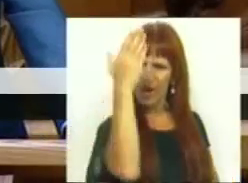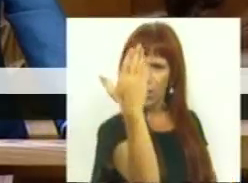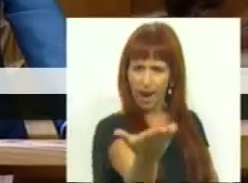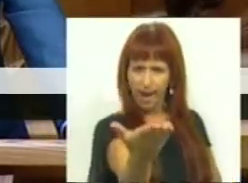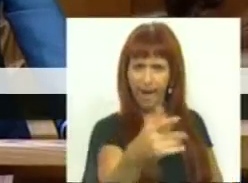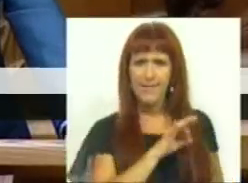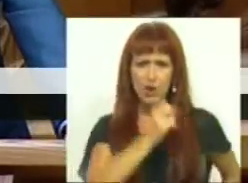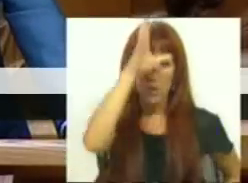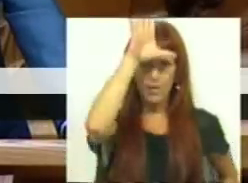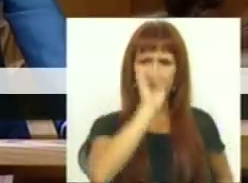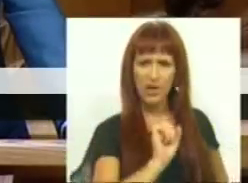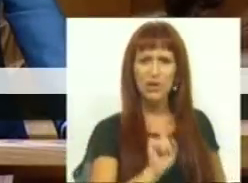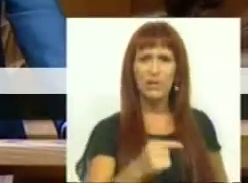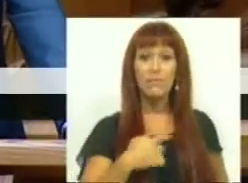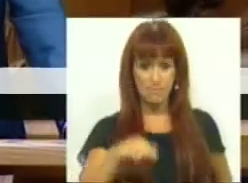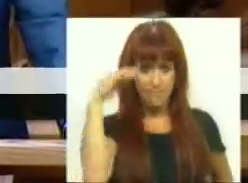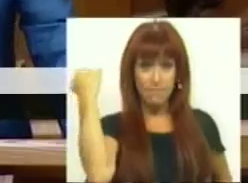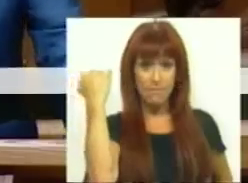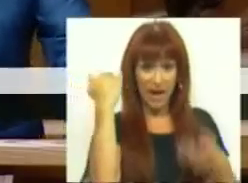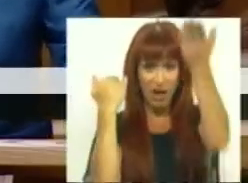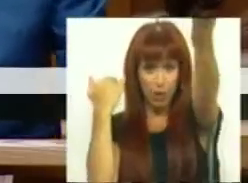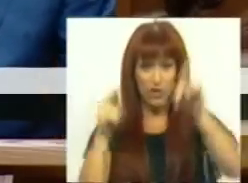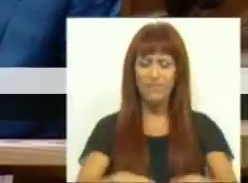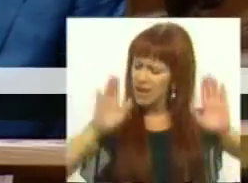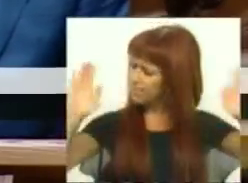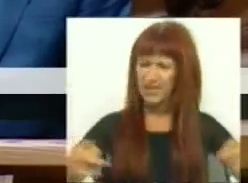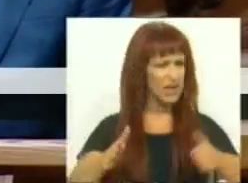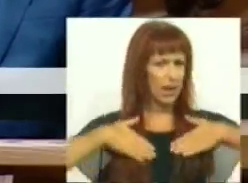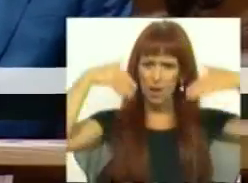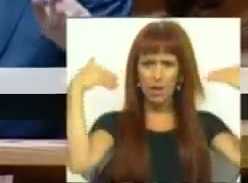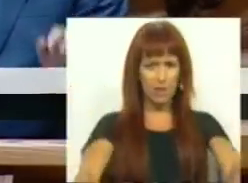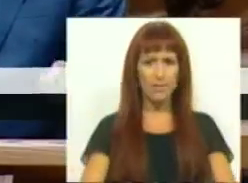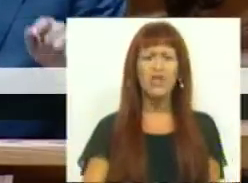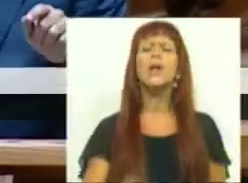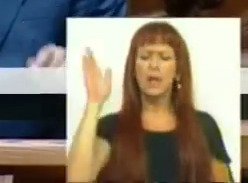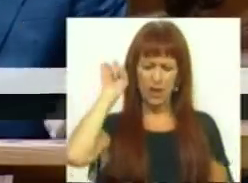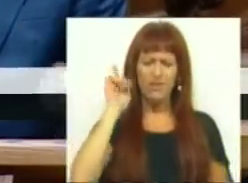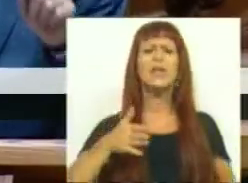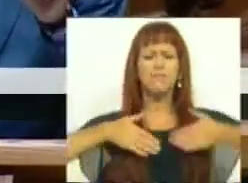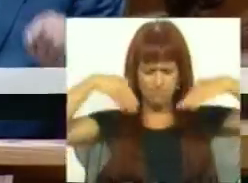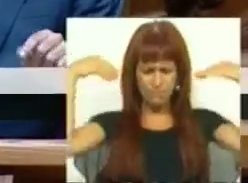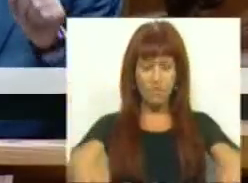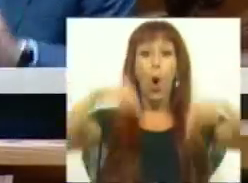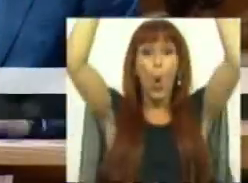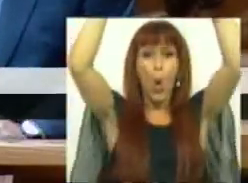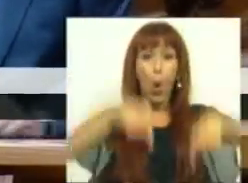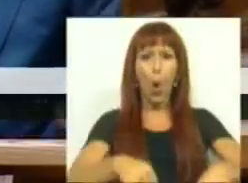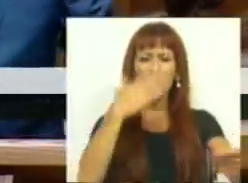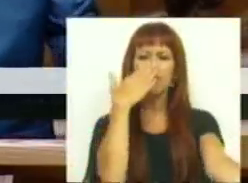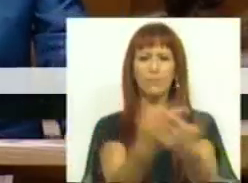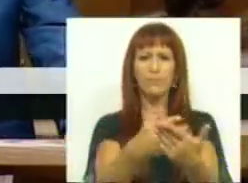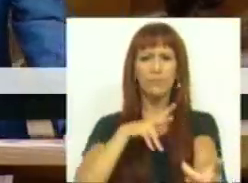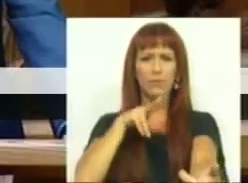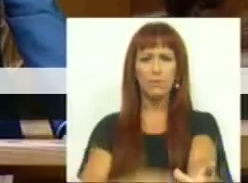Governo, Sr. Primeiro-Ministro Pedro Passos Coelho, deve ser demitido e merece ser demitido hoje perante